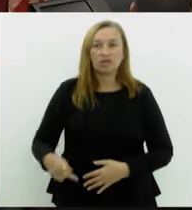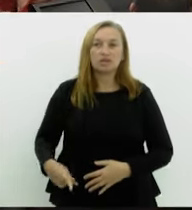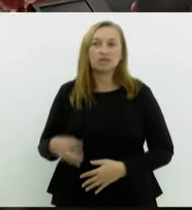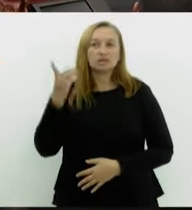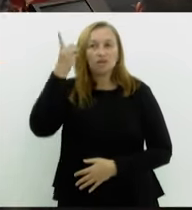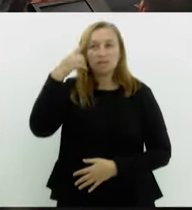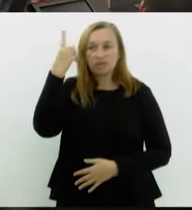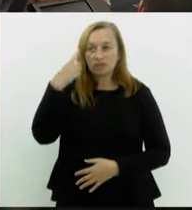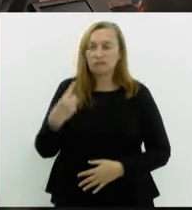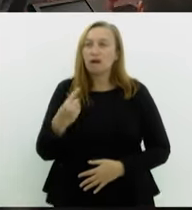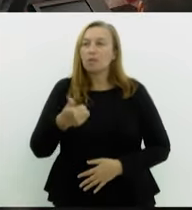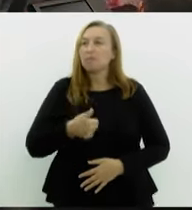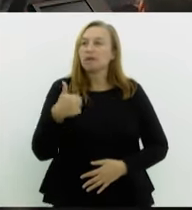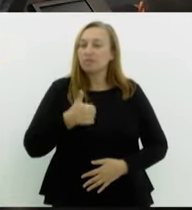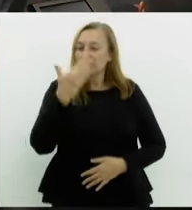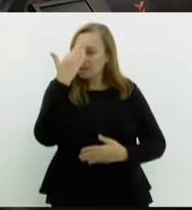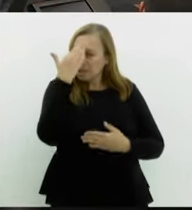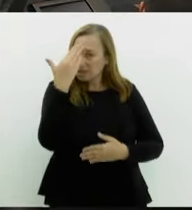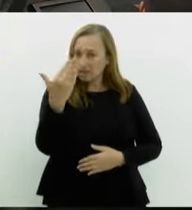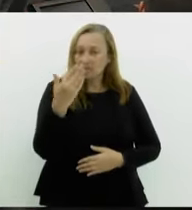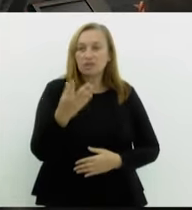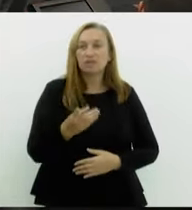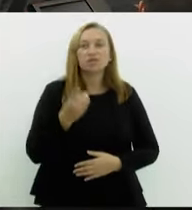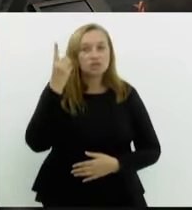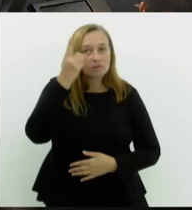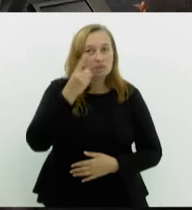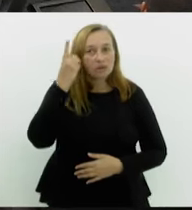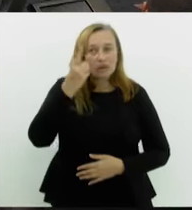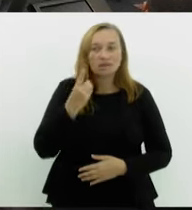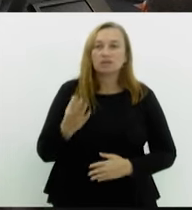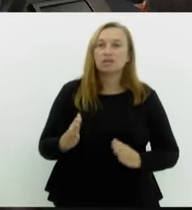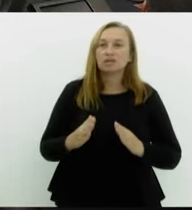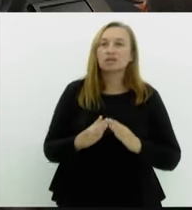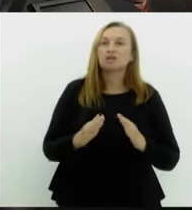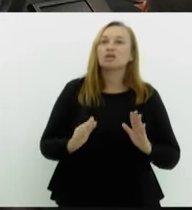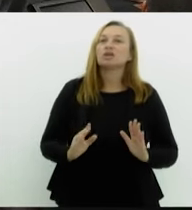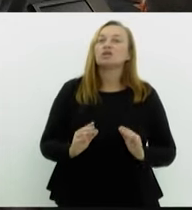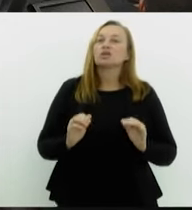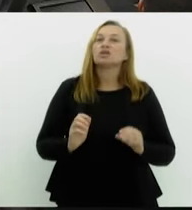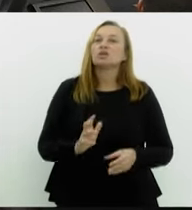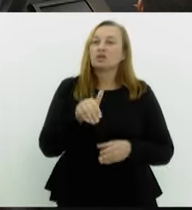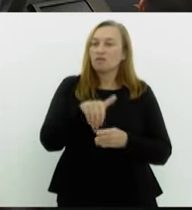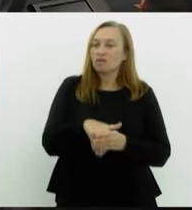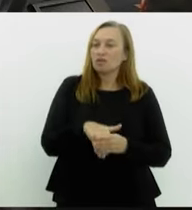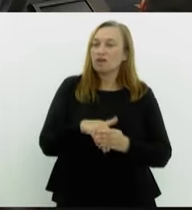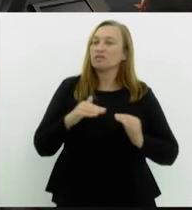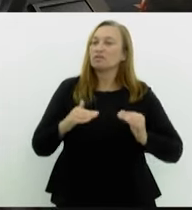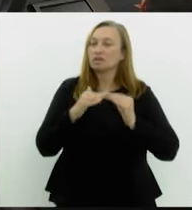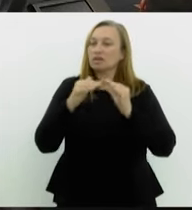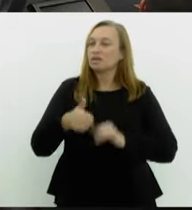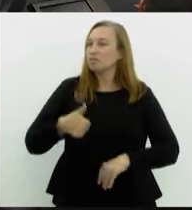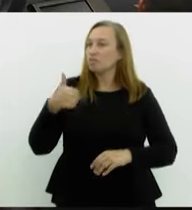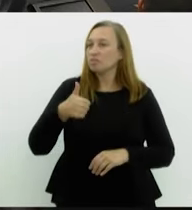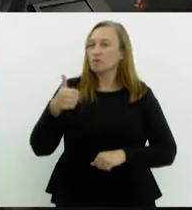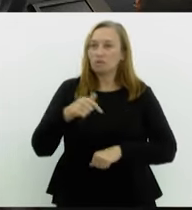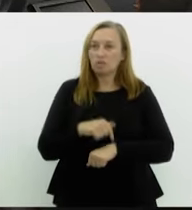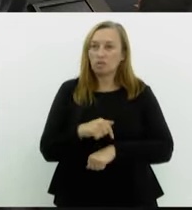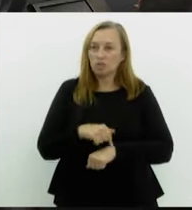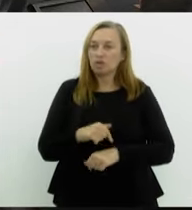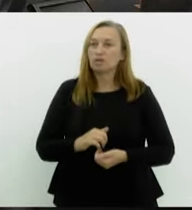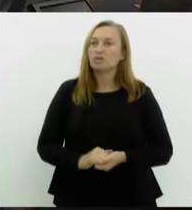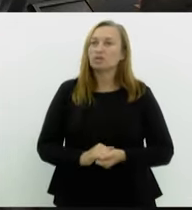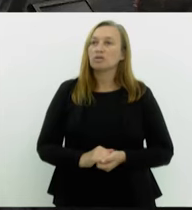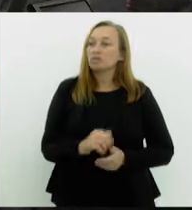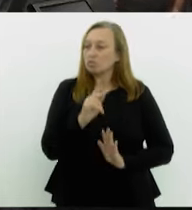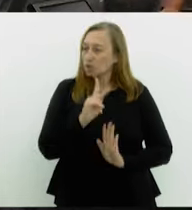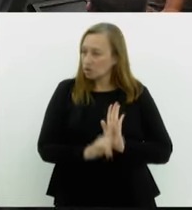Monteiro. Primeiro, agradecer aos deputados e deputadas que votaram favoráveis nessa primeira rodada, não emendando o